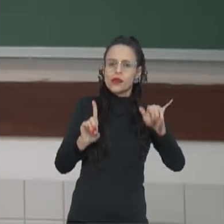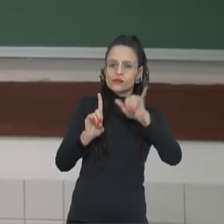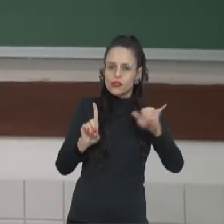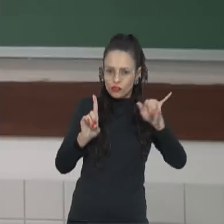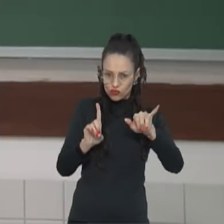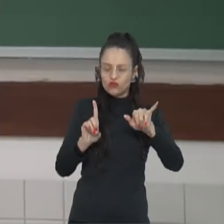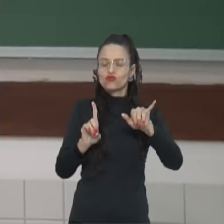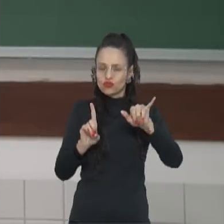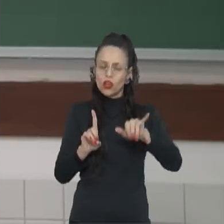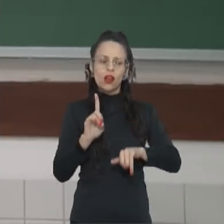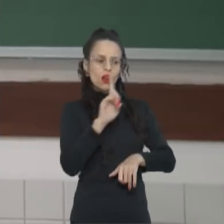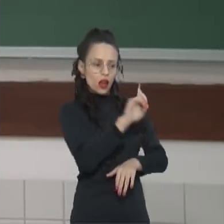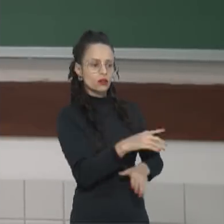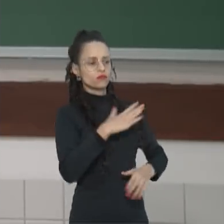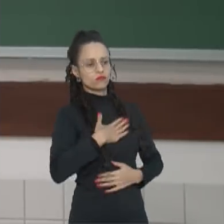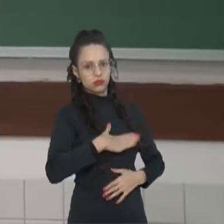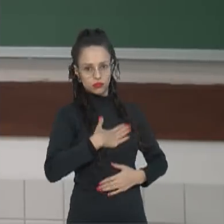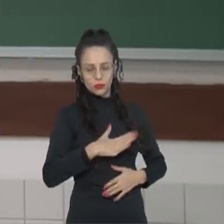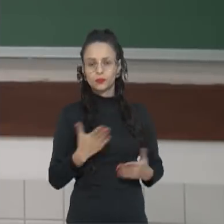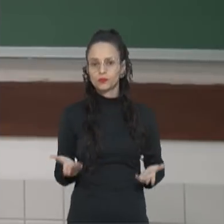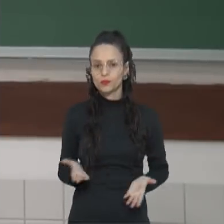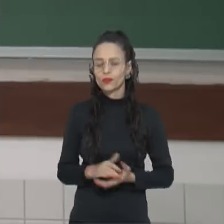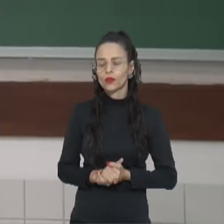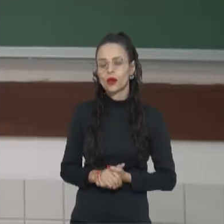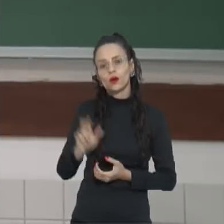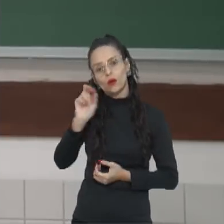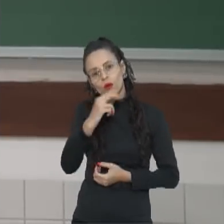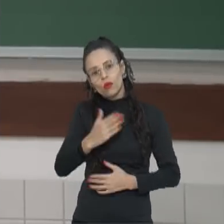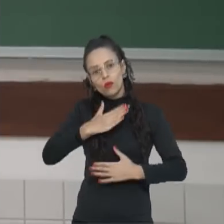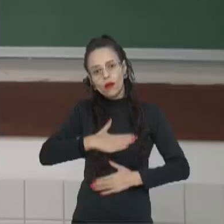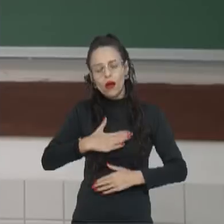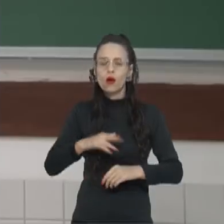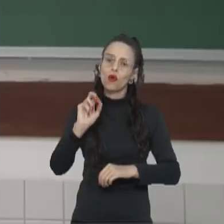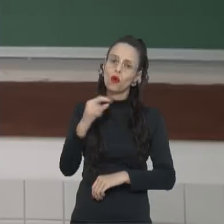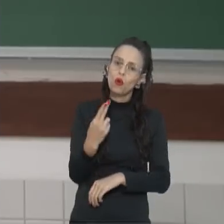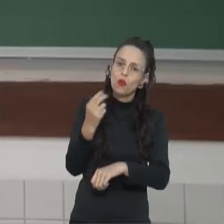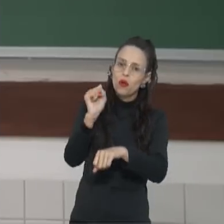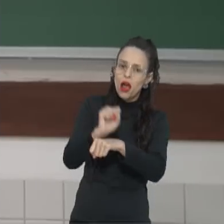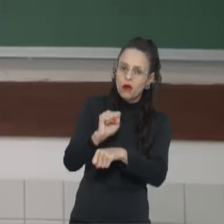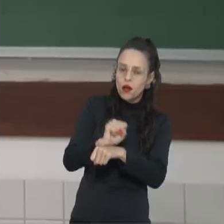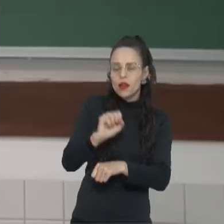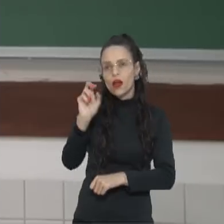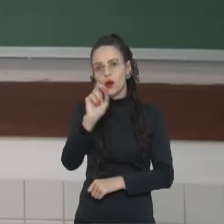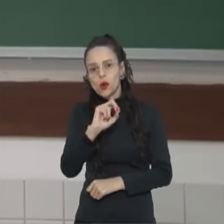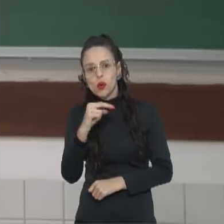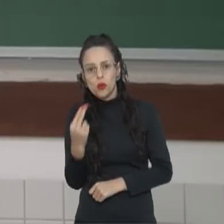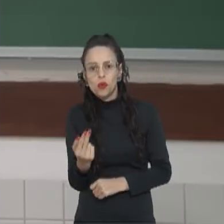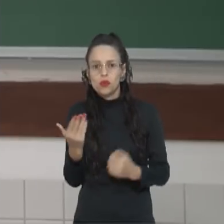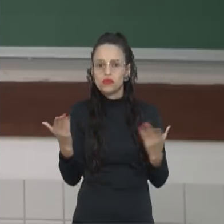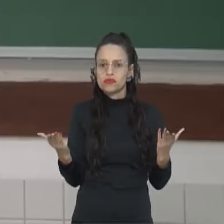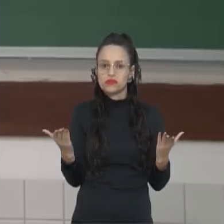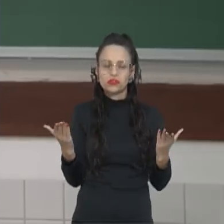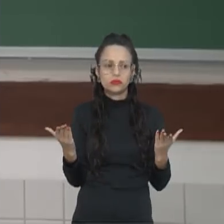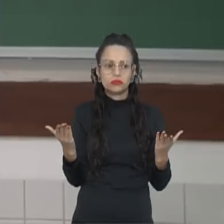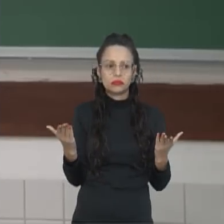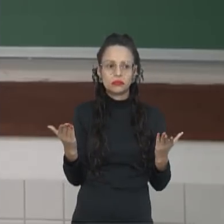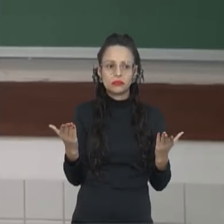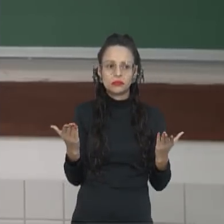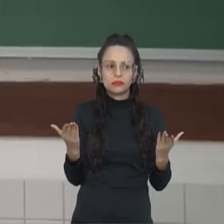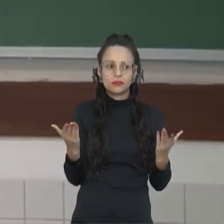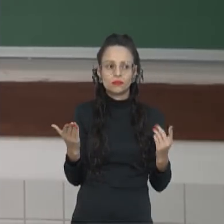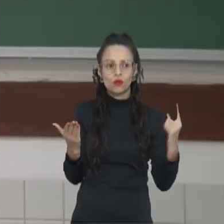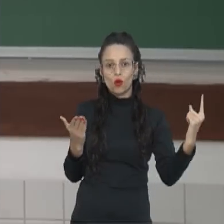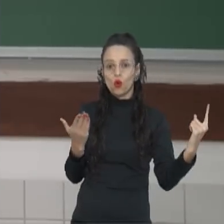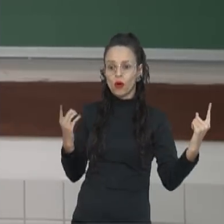os emissários descansarem. Ou descansarem, ou aguardar, ou tinha um chasques